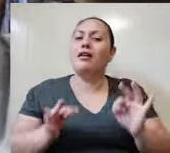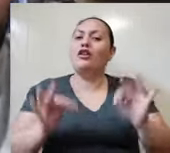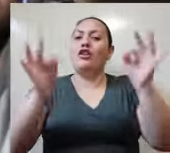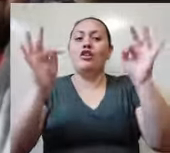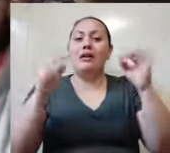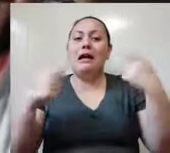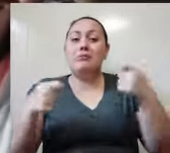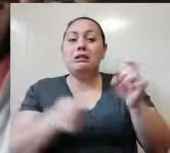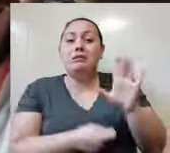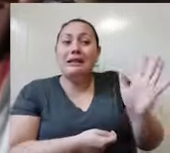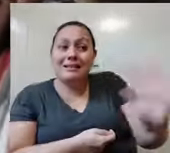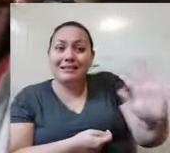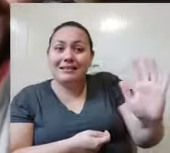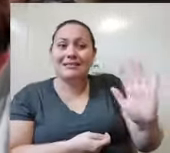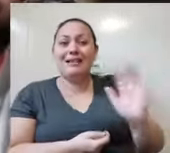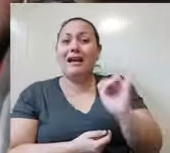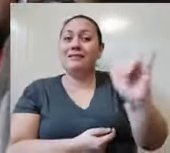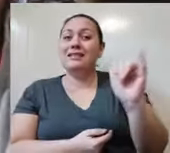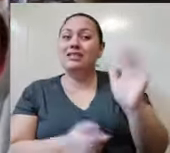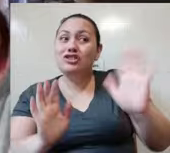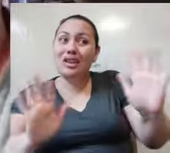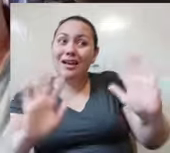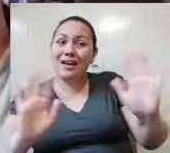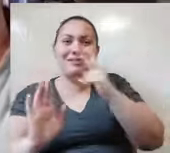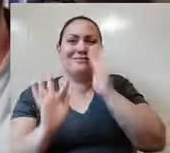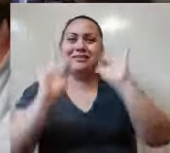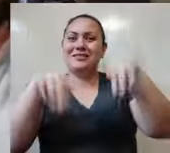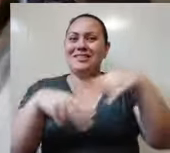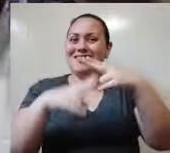A gente teve que apagar assim pra ela entender que tava terminando.